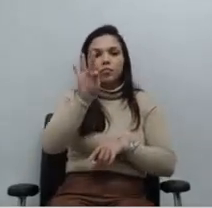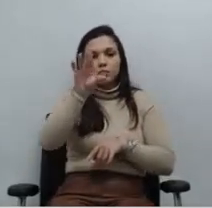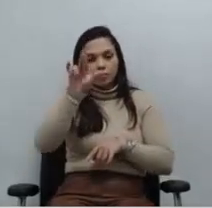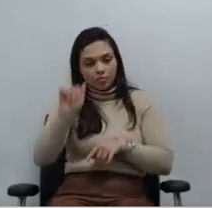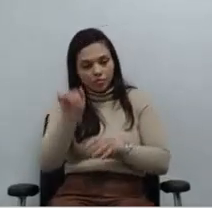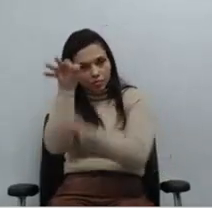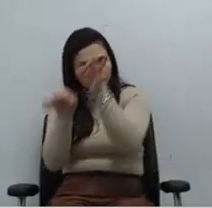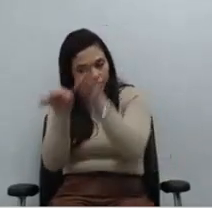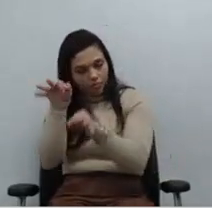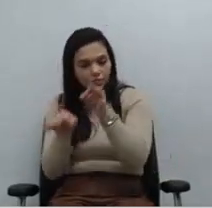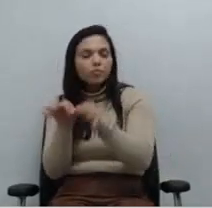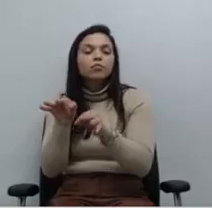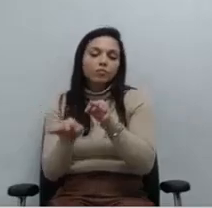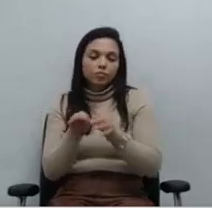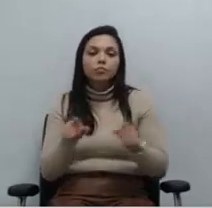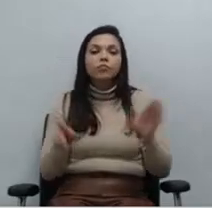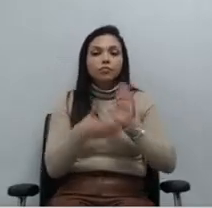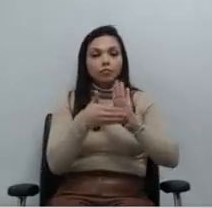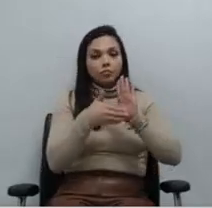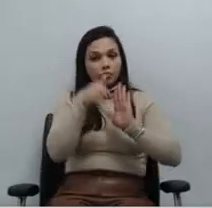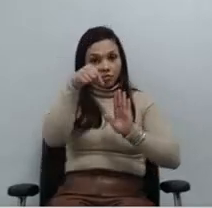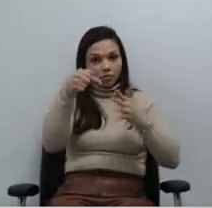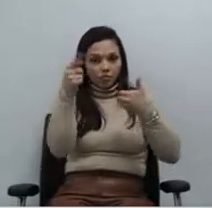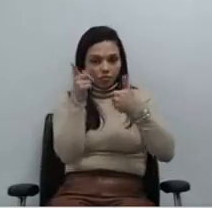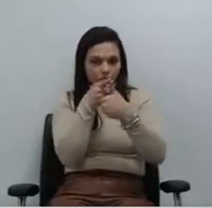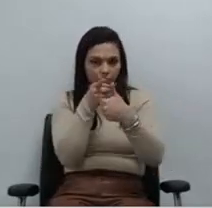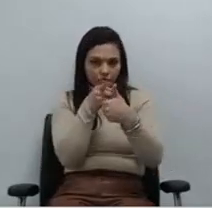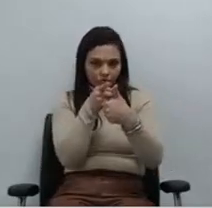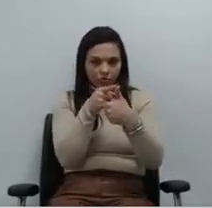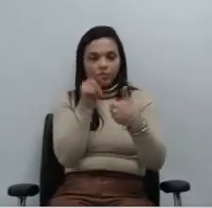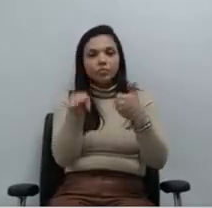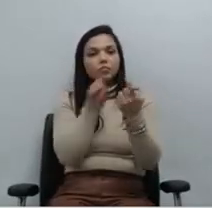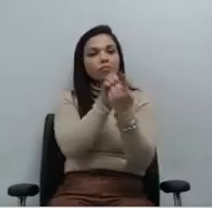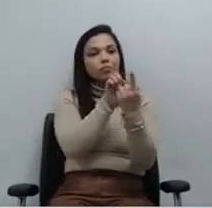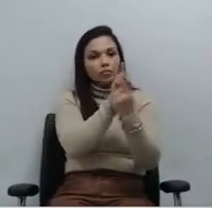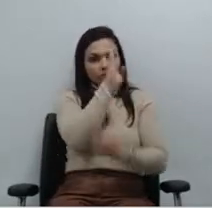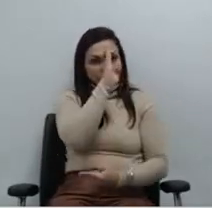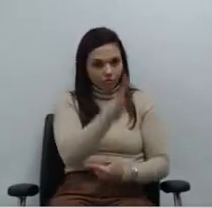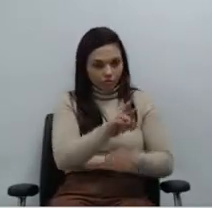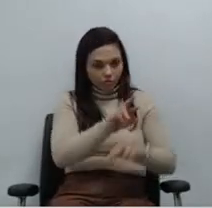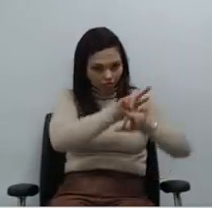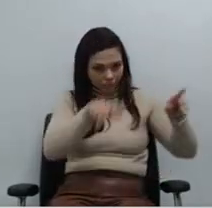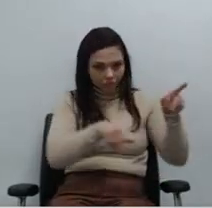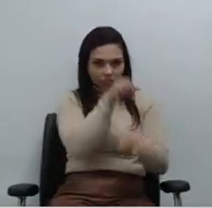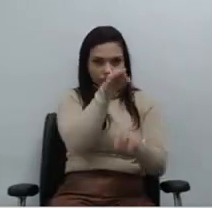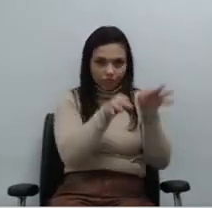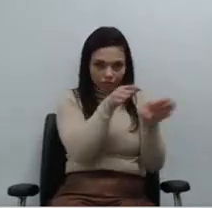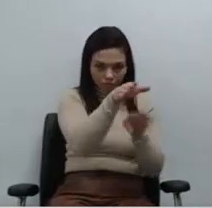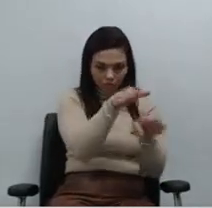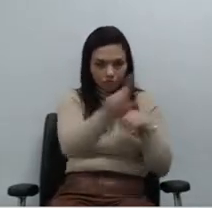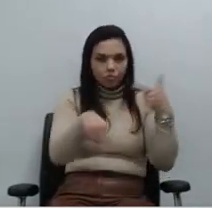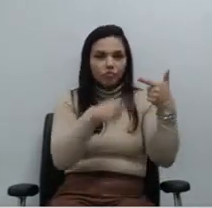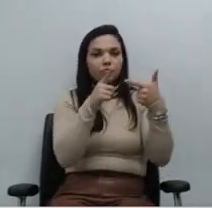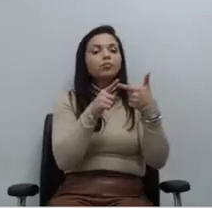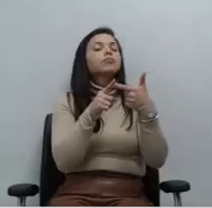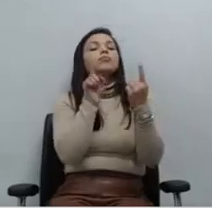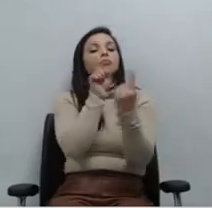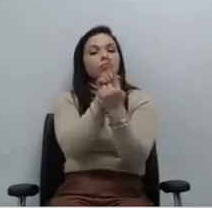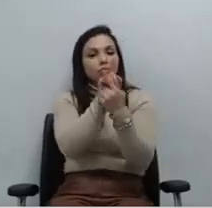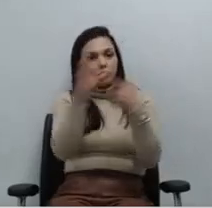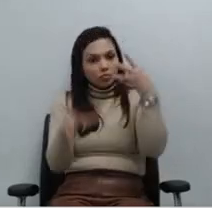7 produtos elencados na proposta orçamentária são atendimento direto, integral e multidisciplinar de assistência jurídica, atendimento suplementar